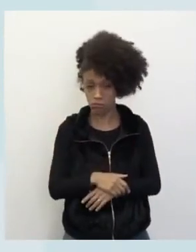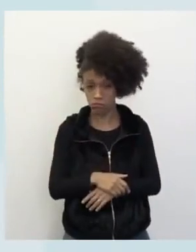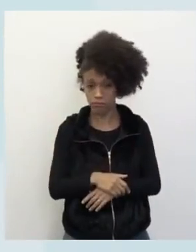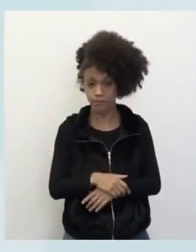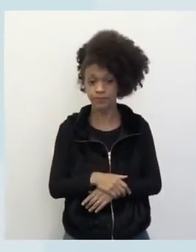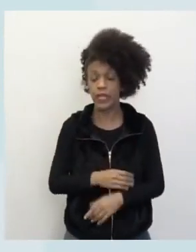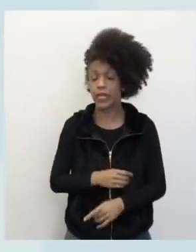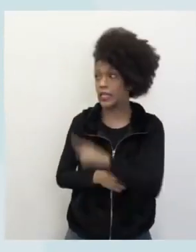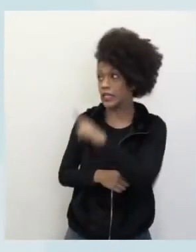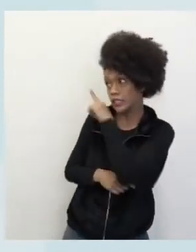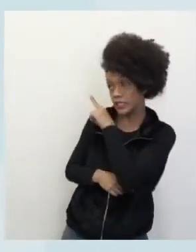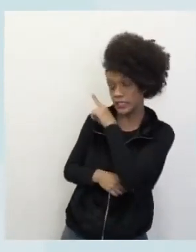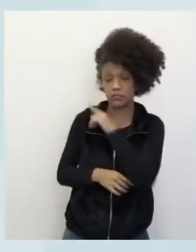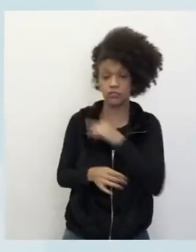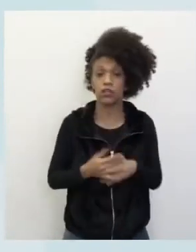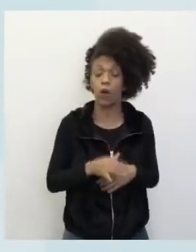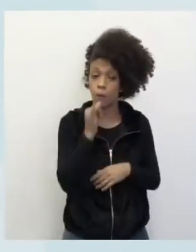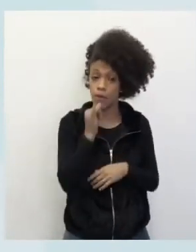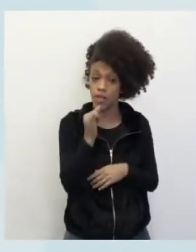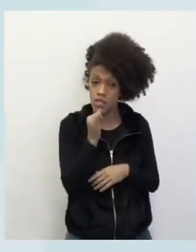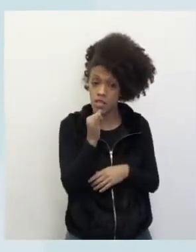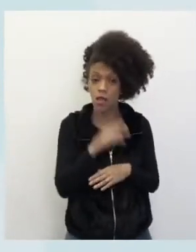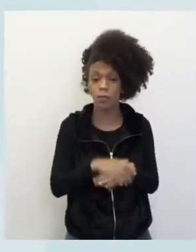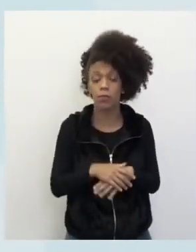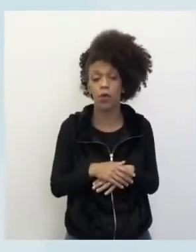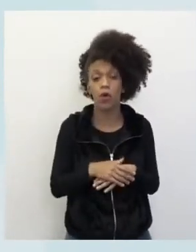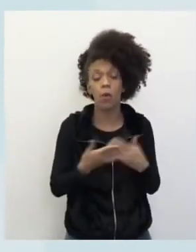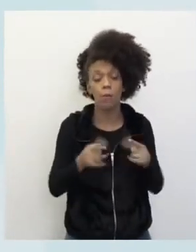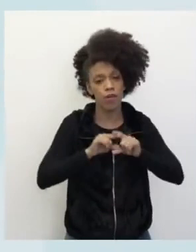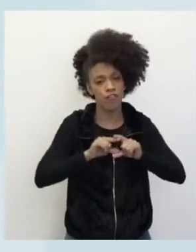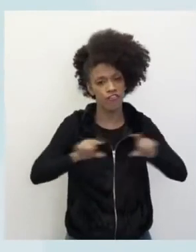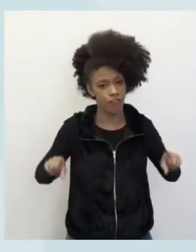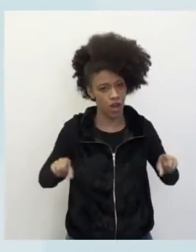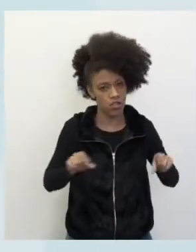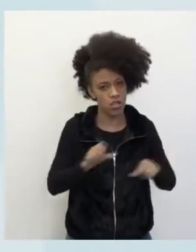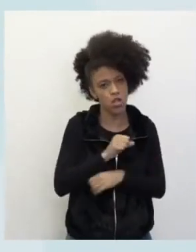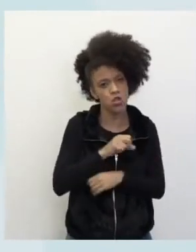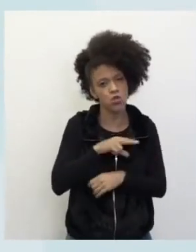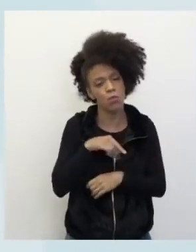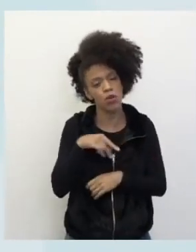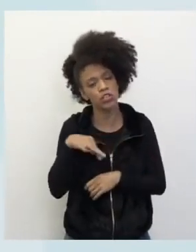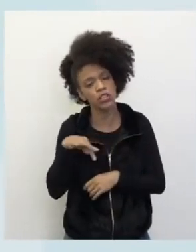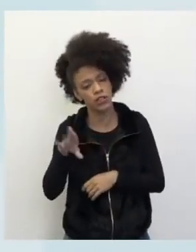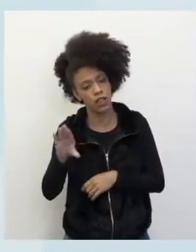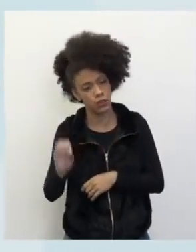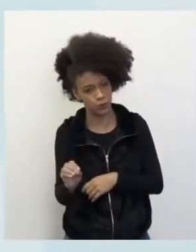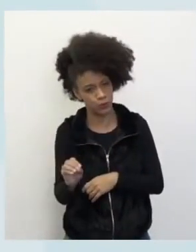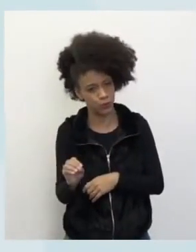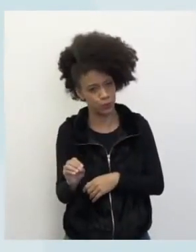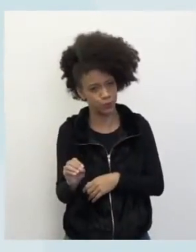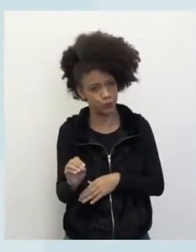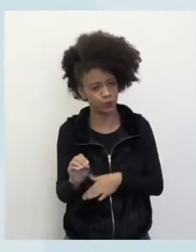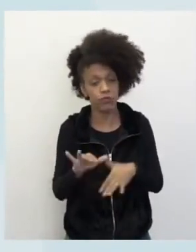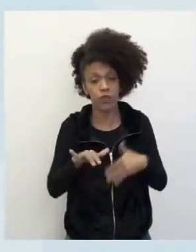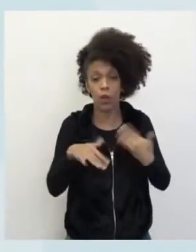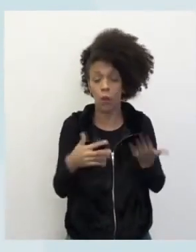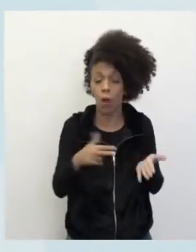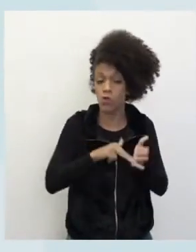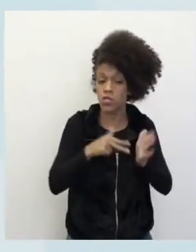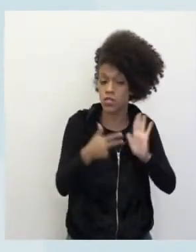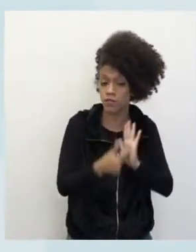aí, nós temos um exemplo composto por orações subordinadas.